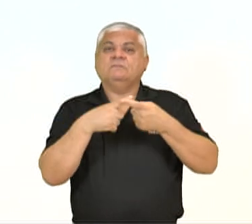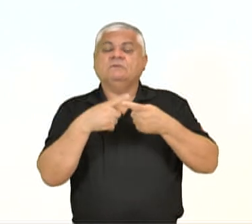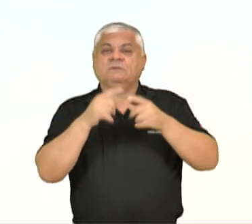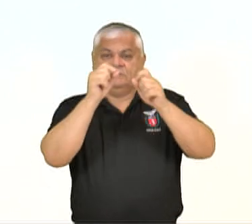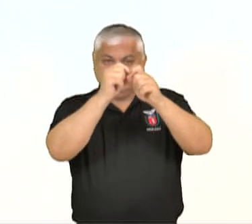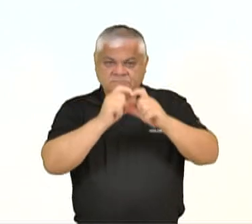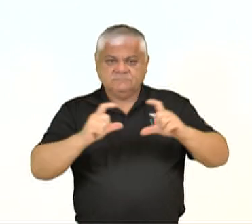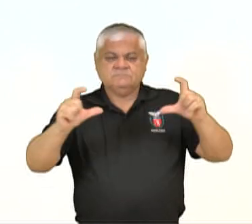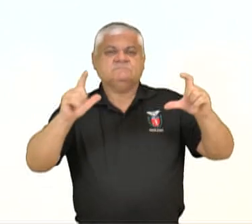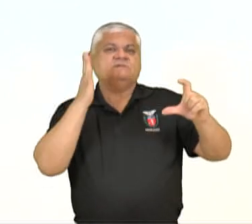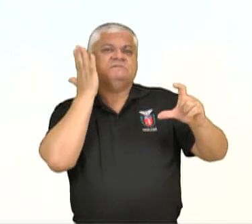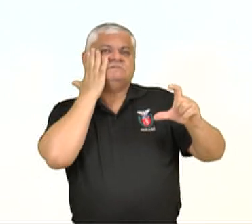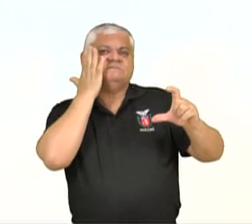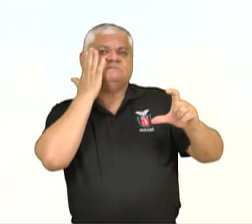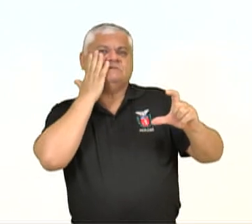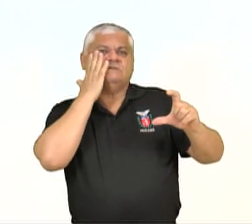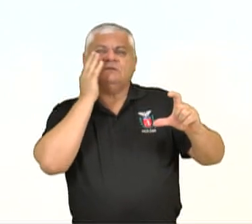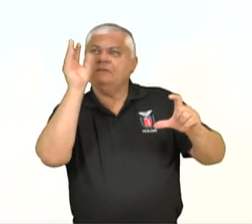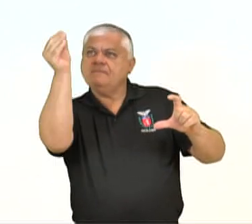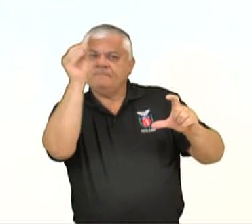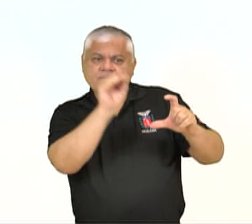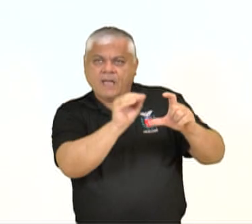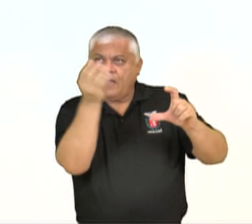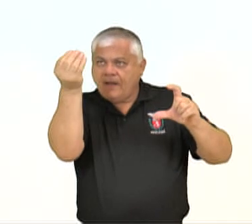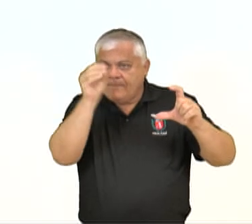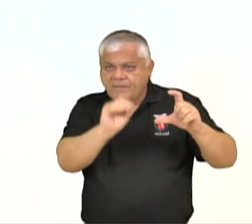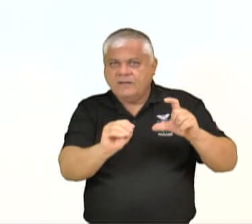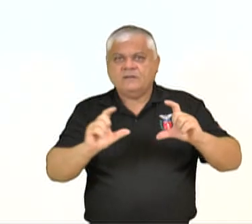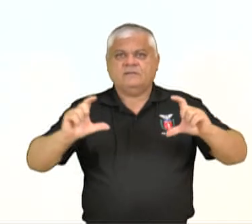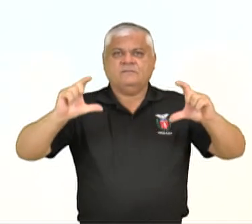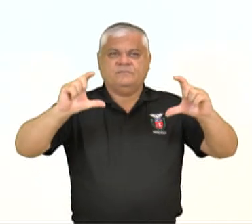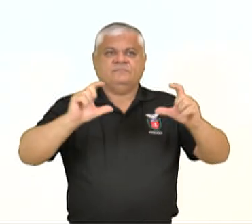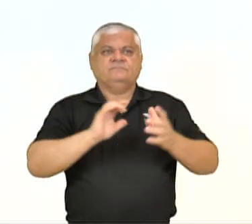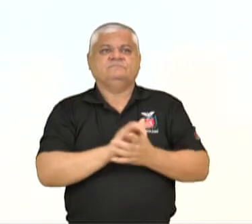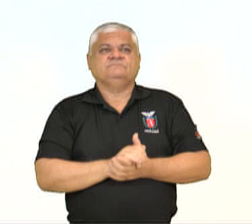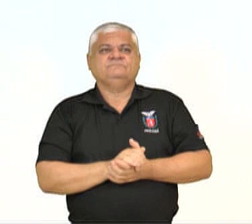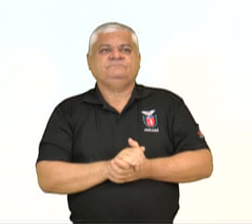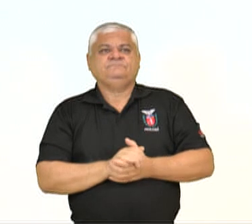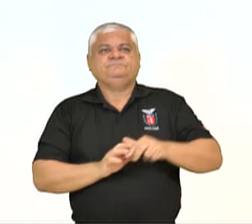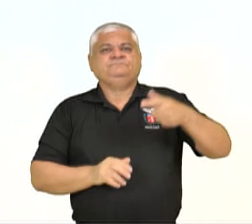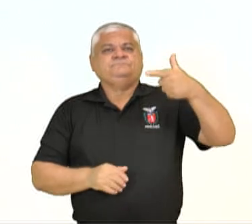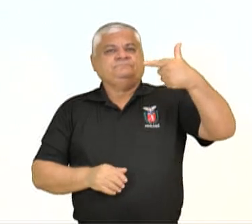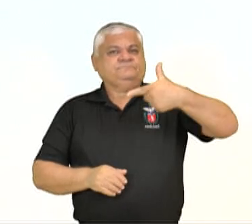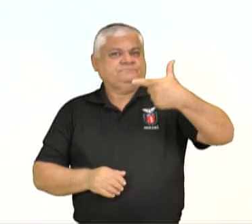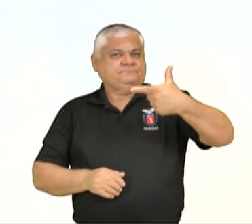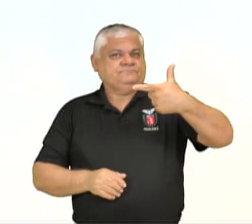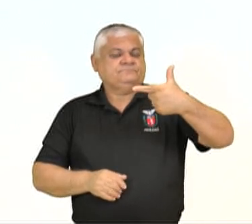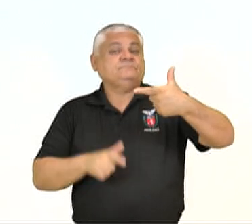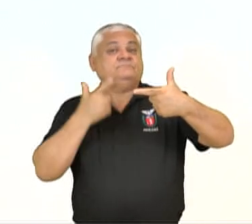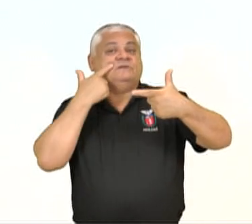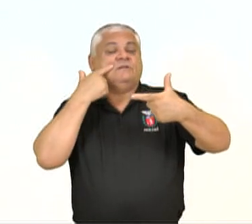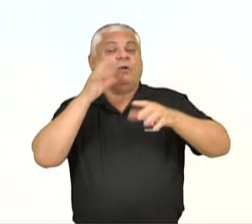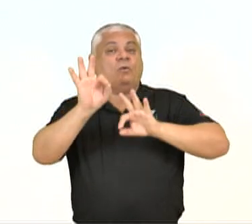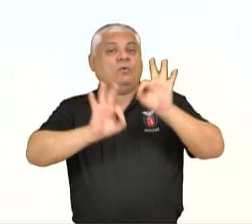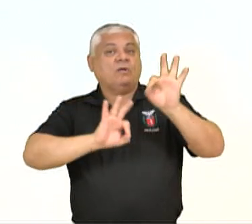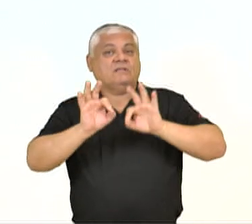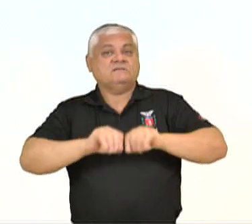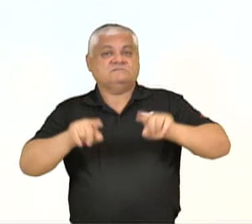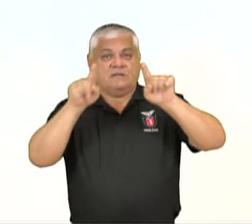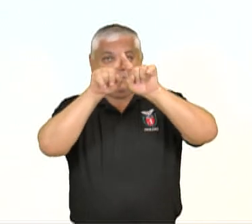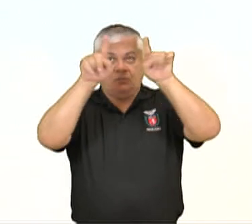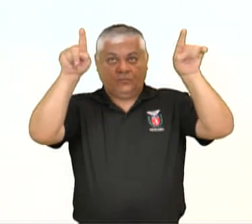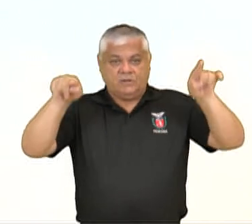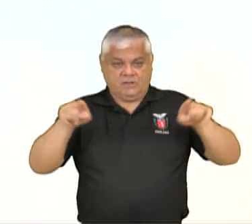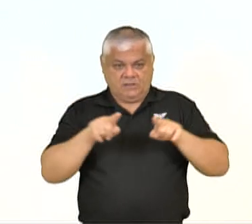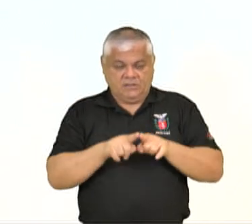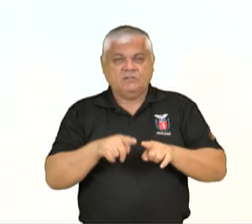dela eu já sei mais ou menos a localização dessa parábola, tá bom? Em segundo lugar, eu preciso organizar um quadro atribuindo